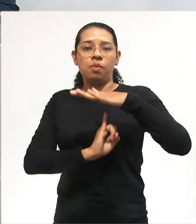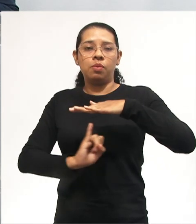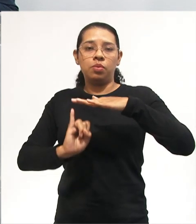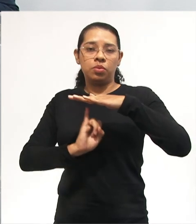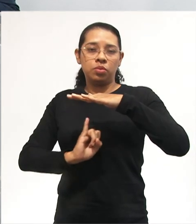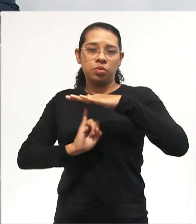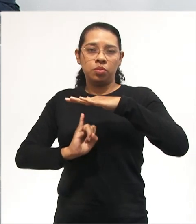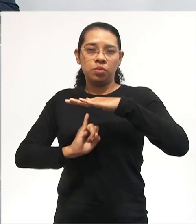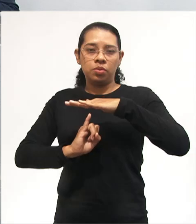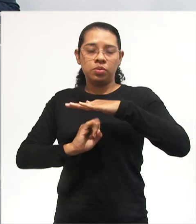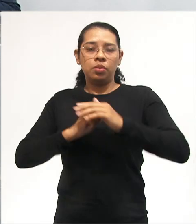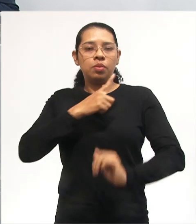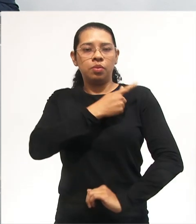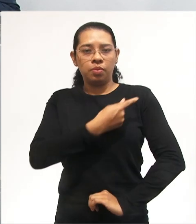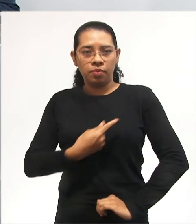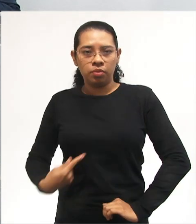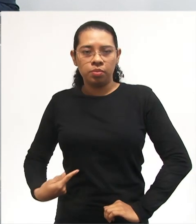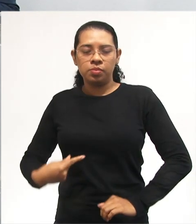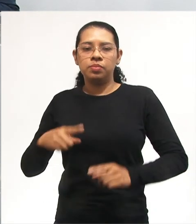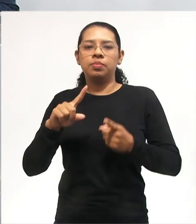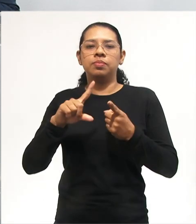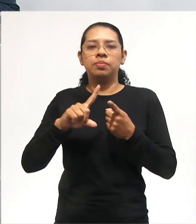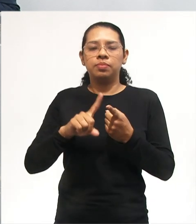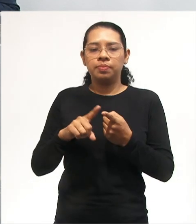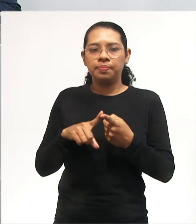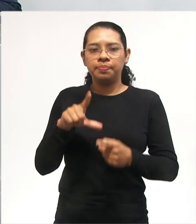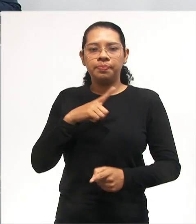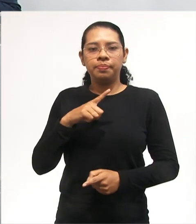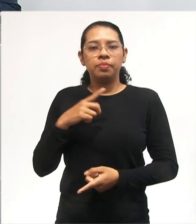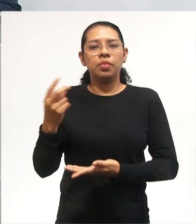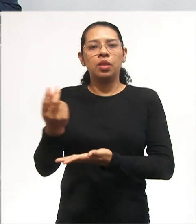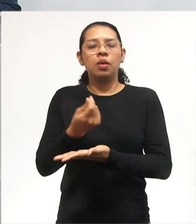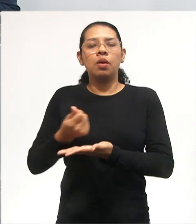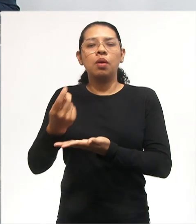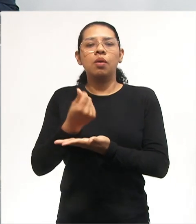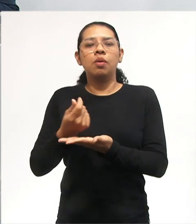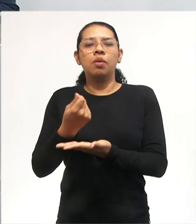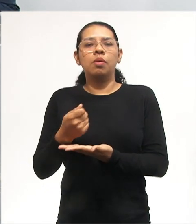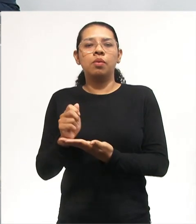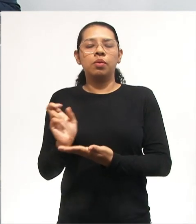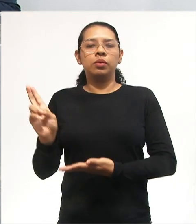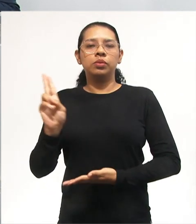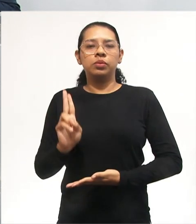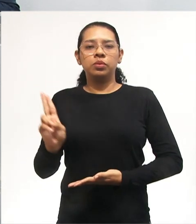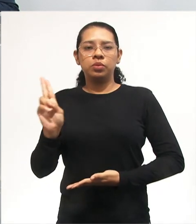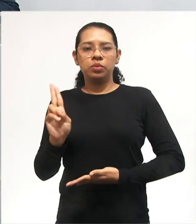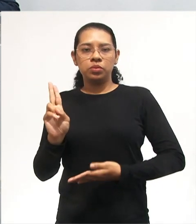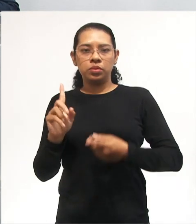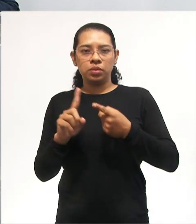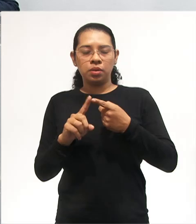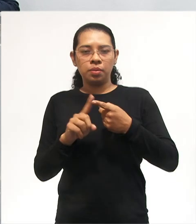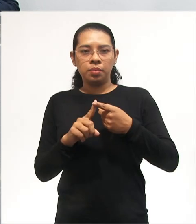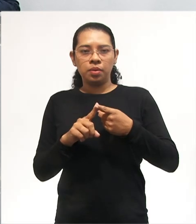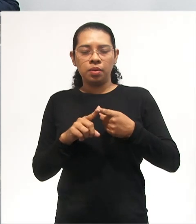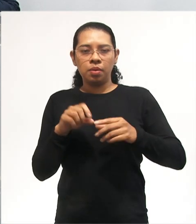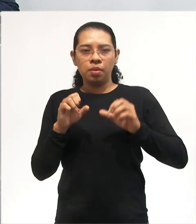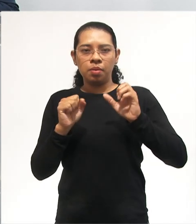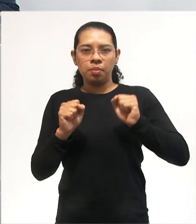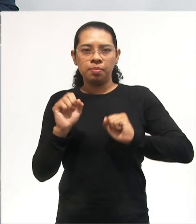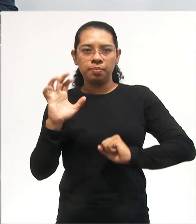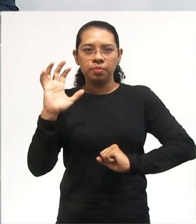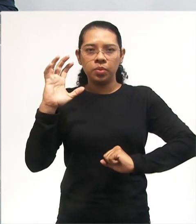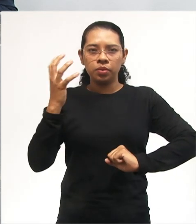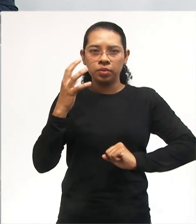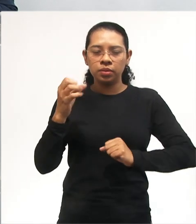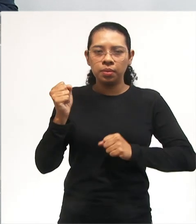disponibilizam recursos públicos, né, mediante chamadas, editais, né, para que sejam desenvolvidos projetos de inovação. E essa